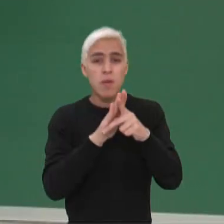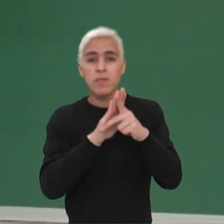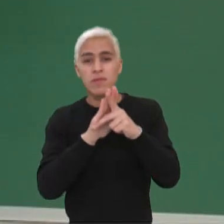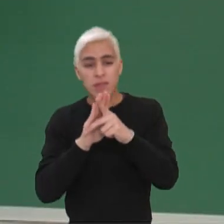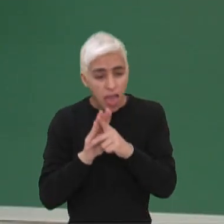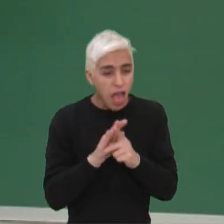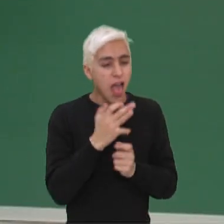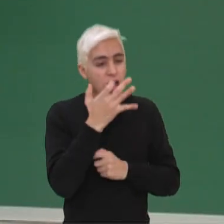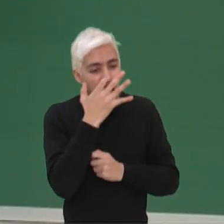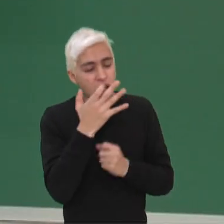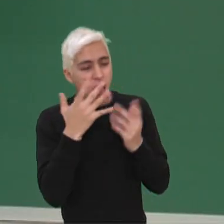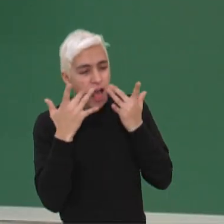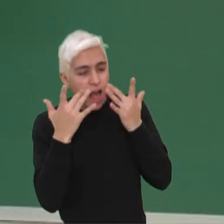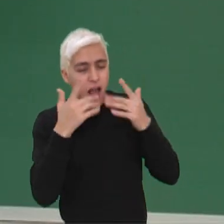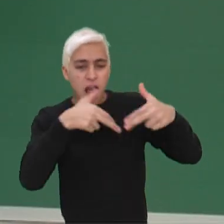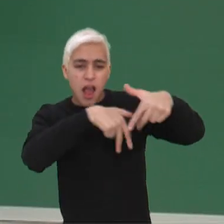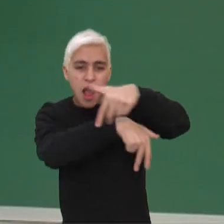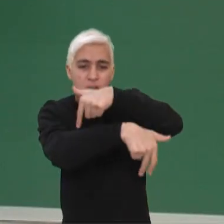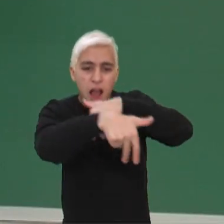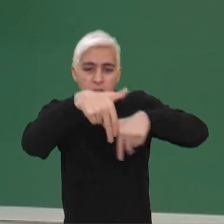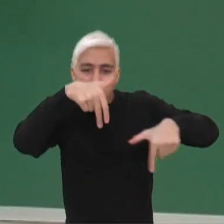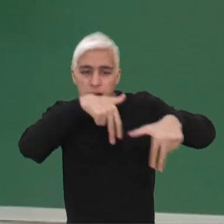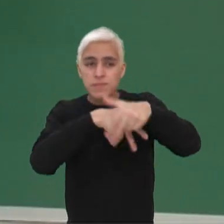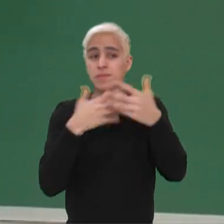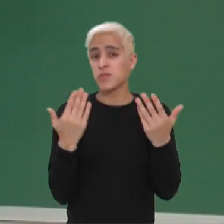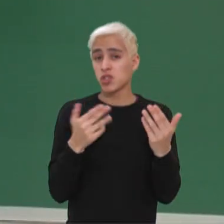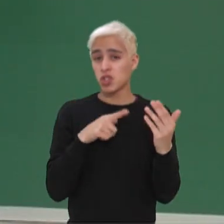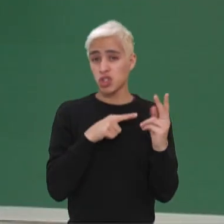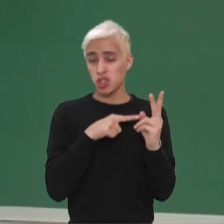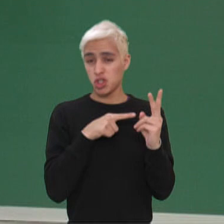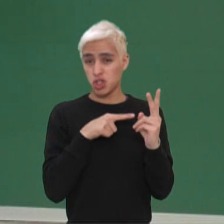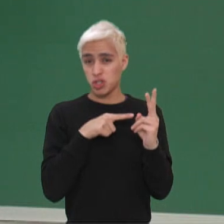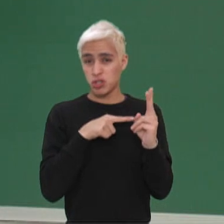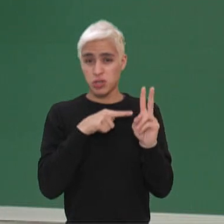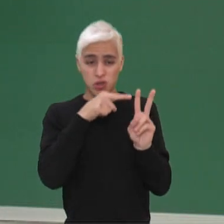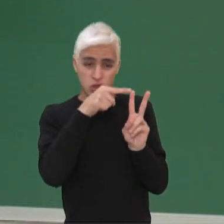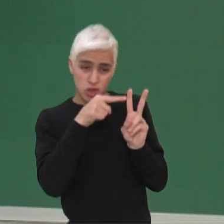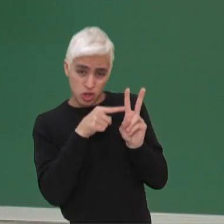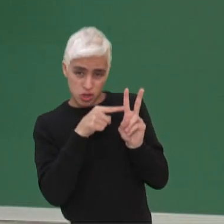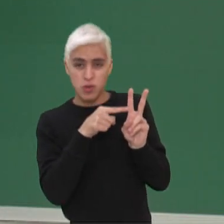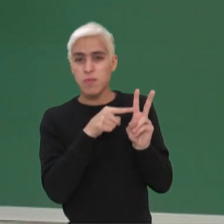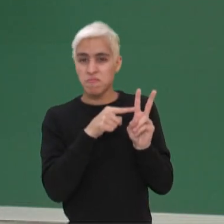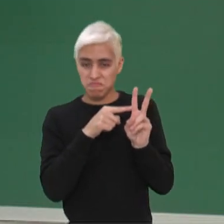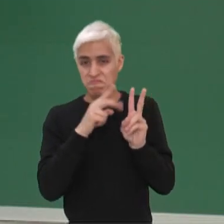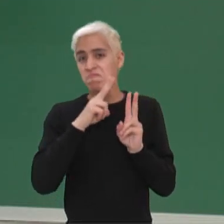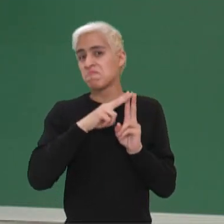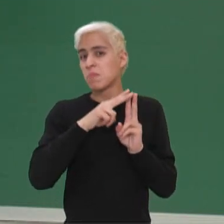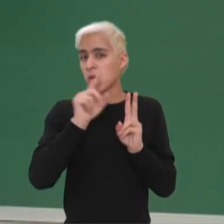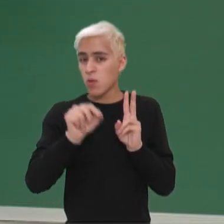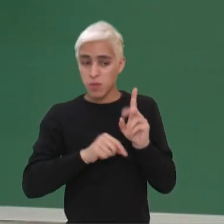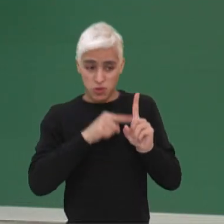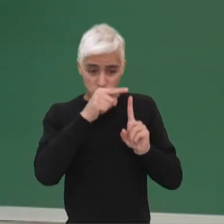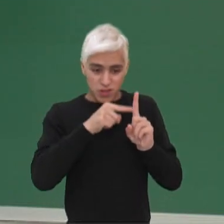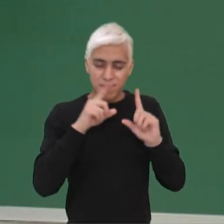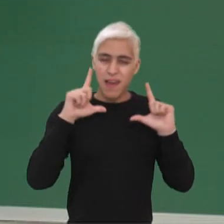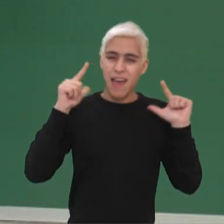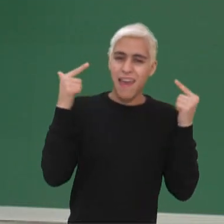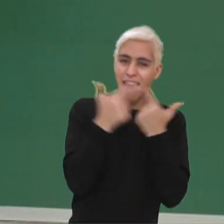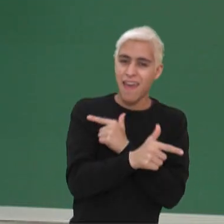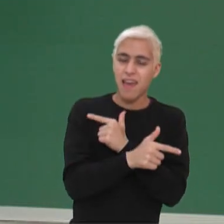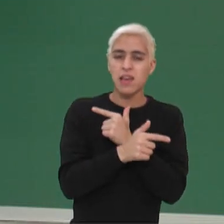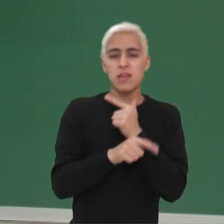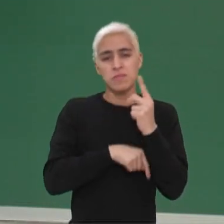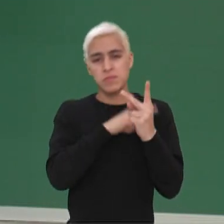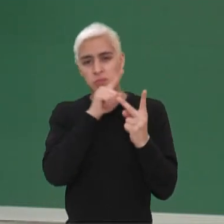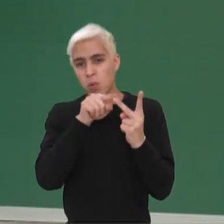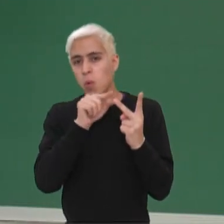de trabalho. Então, nós tínhamos dois tipos de teatro que era apresentado. Um que era para rir, chamado comédia,